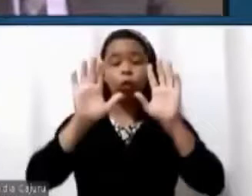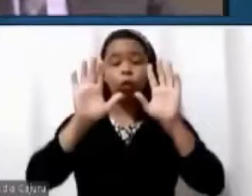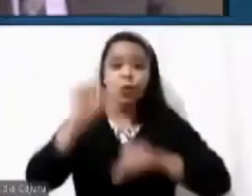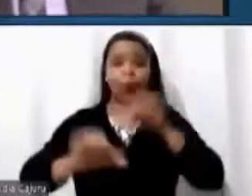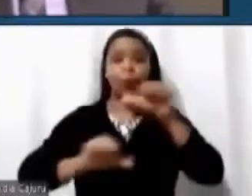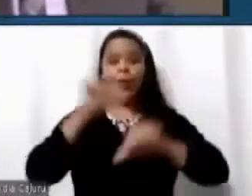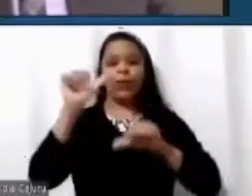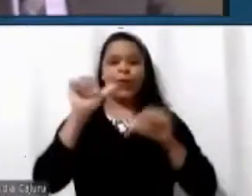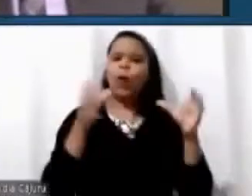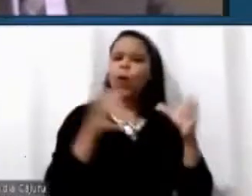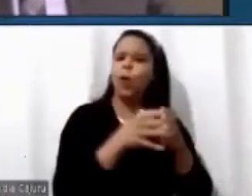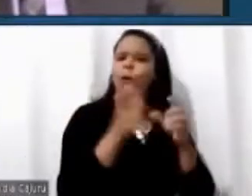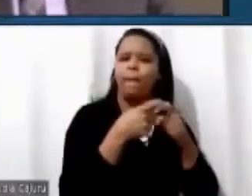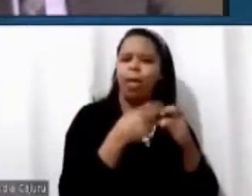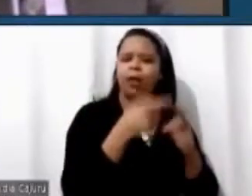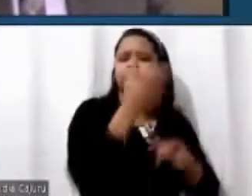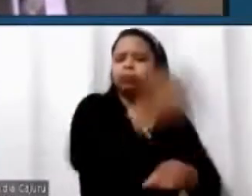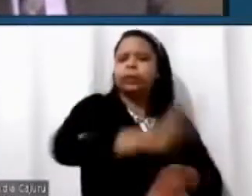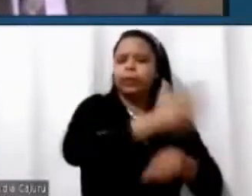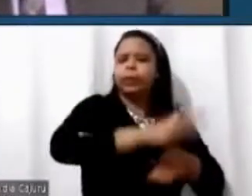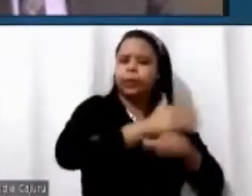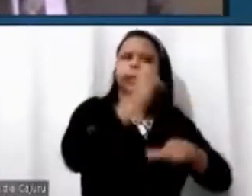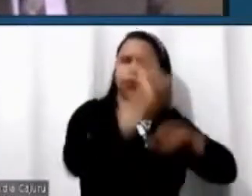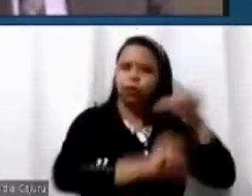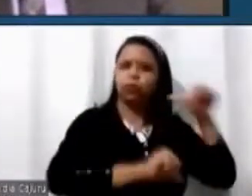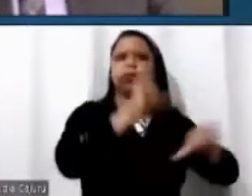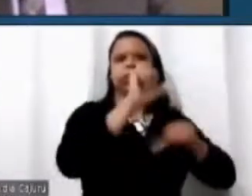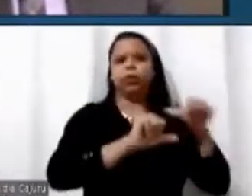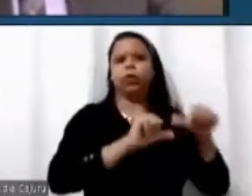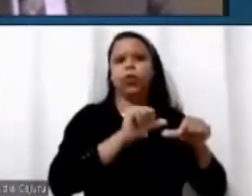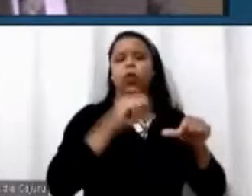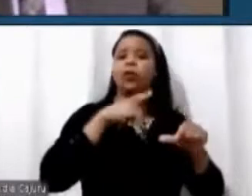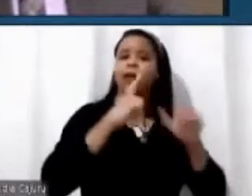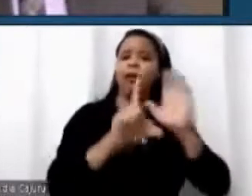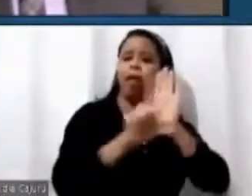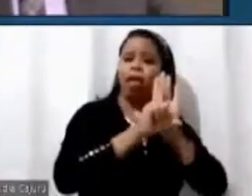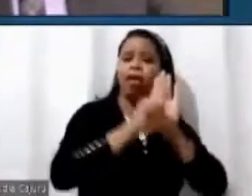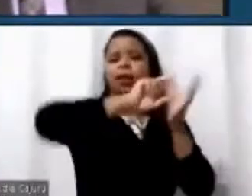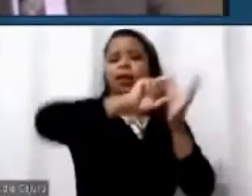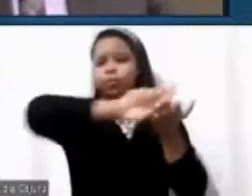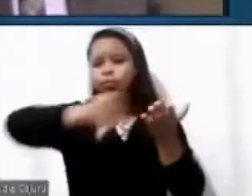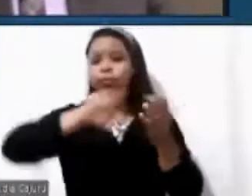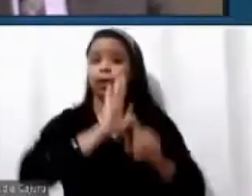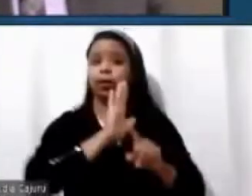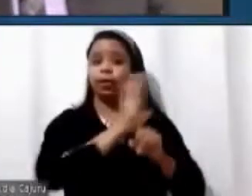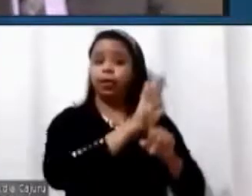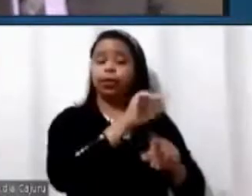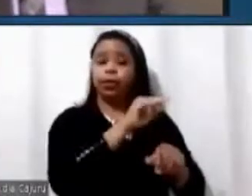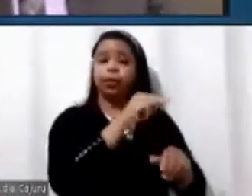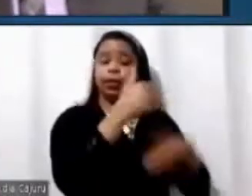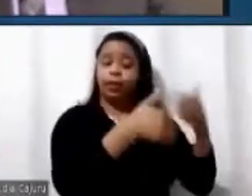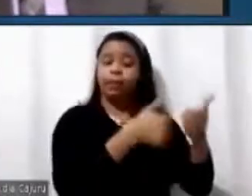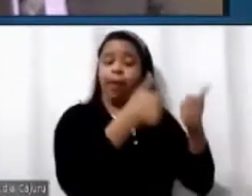temos muitas decisões, pareceres nesse sentido. Então, não há dúvida de que hoje a gente pode falar muito mais